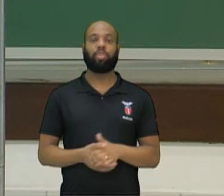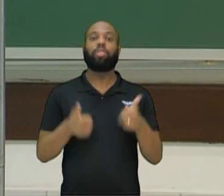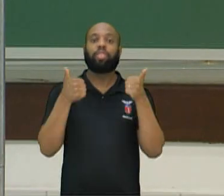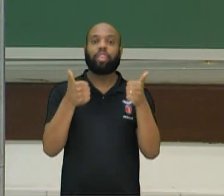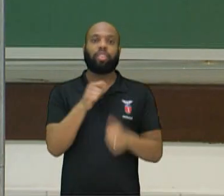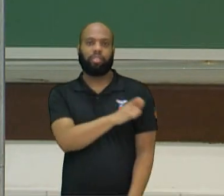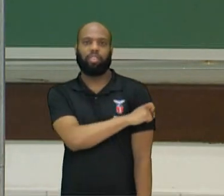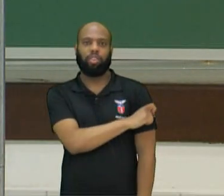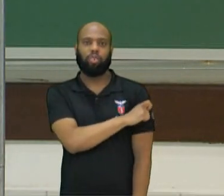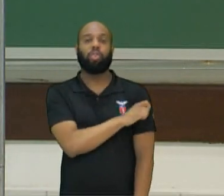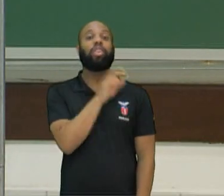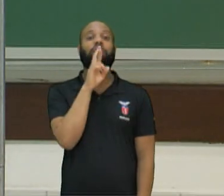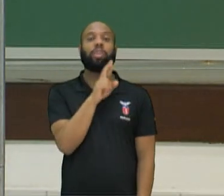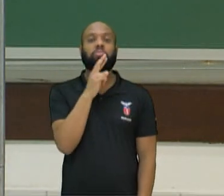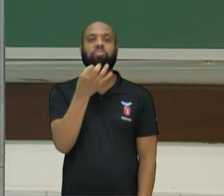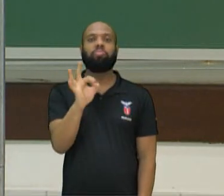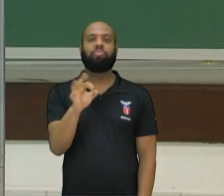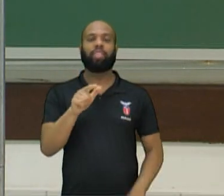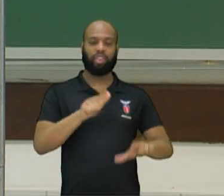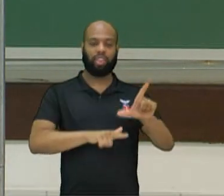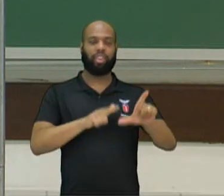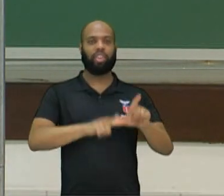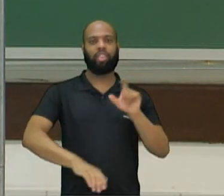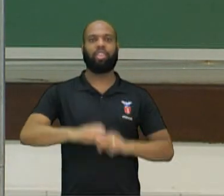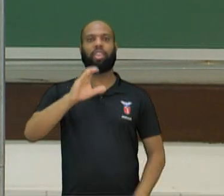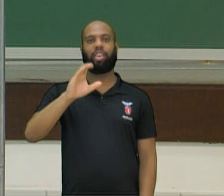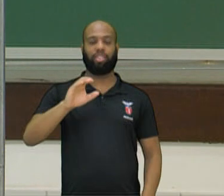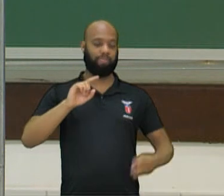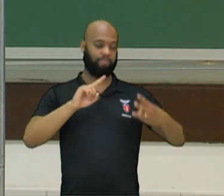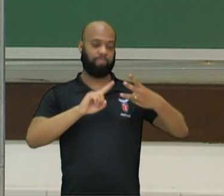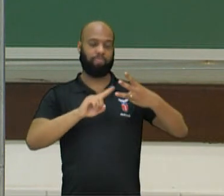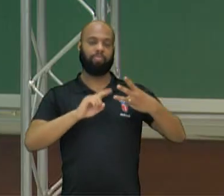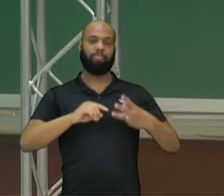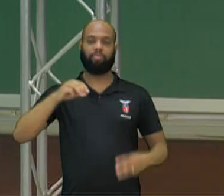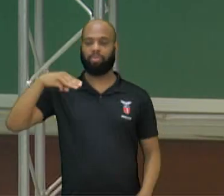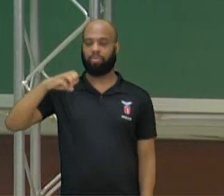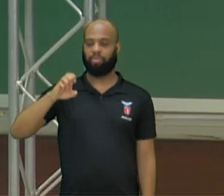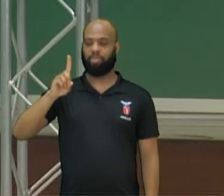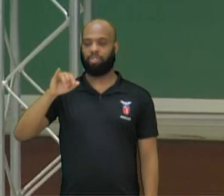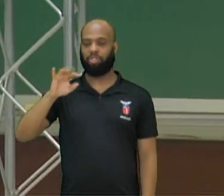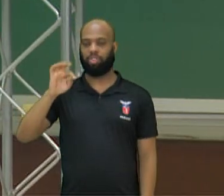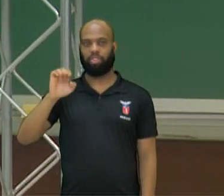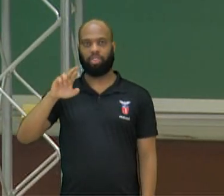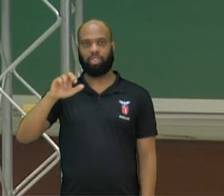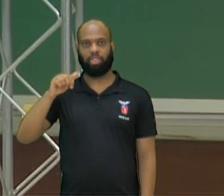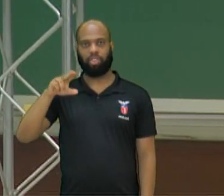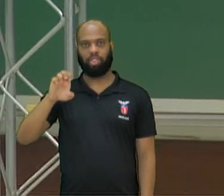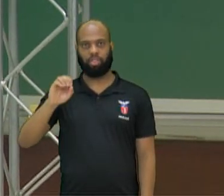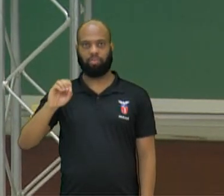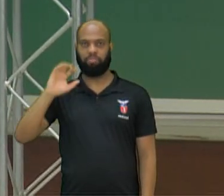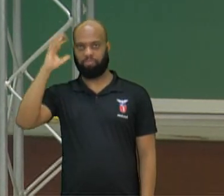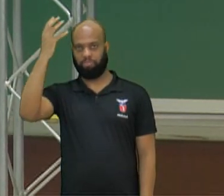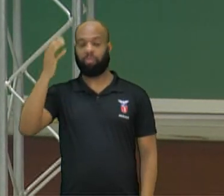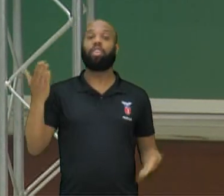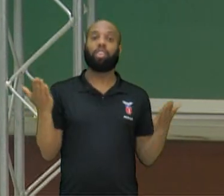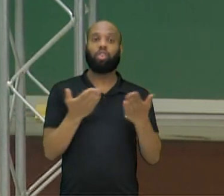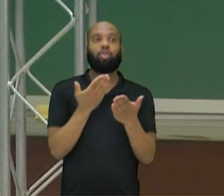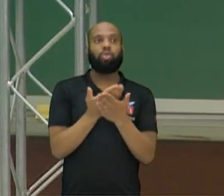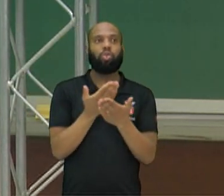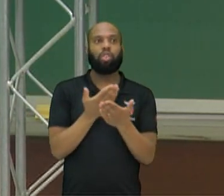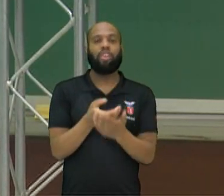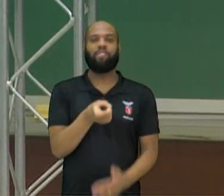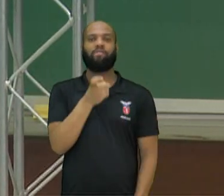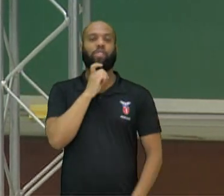Muito bem, estudante. A resposta certa é letra C, é o clima mediterrâneo. Dando continuidade, agora nós vamos falar do clima frio